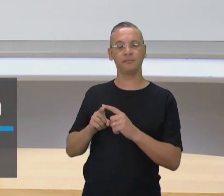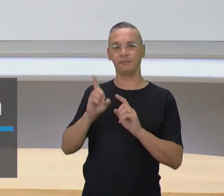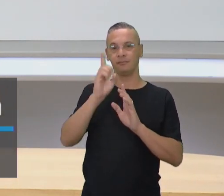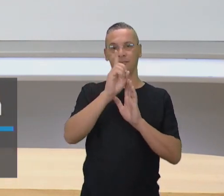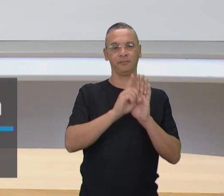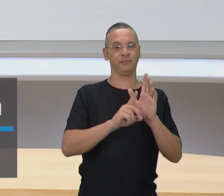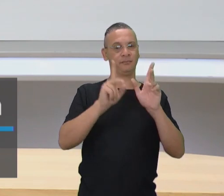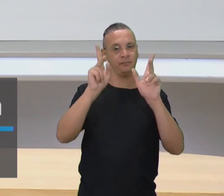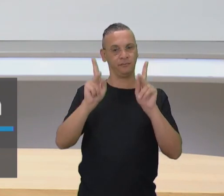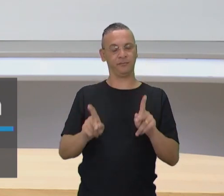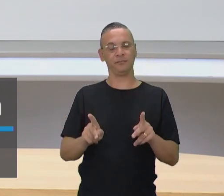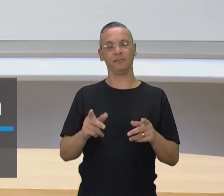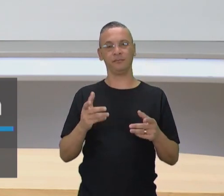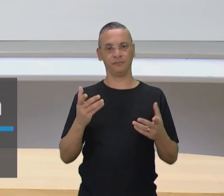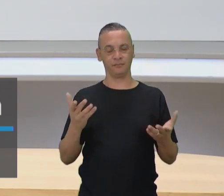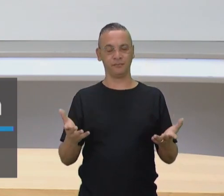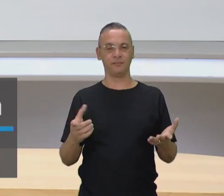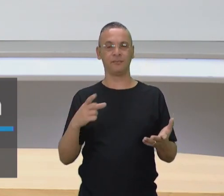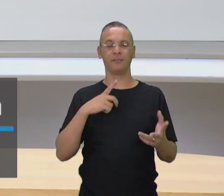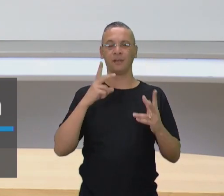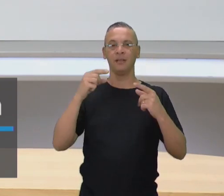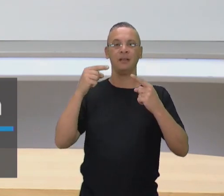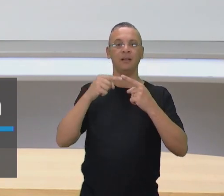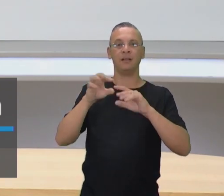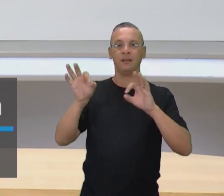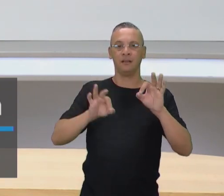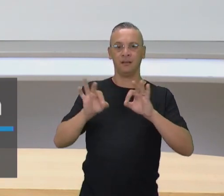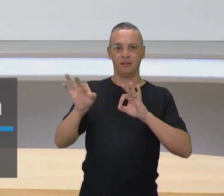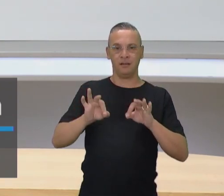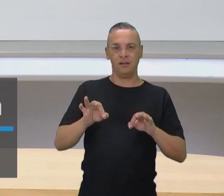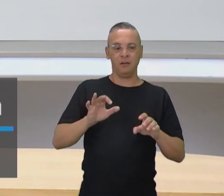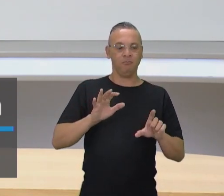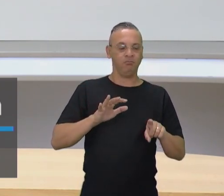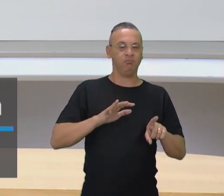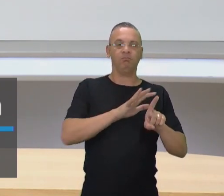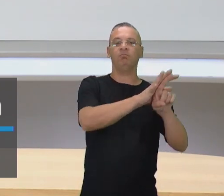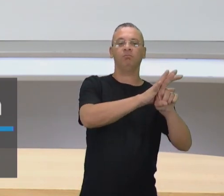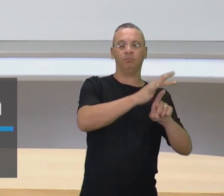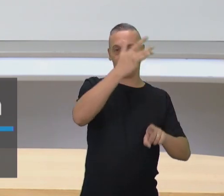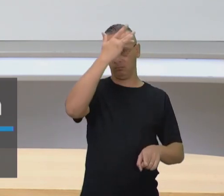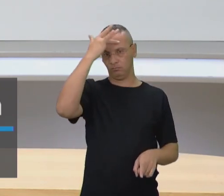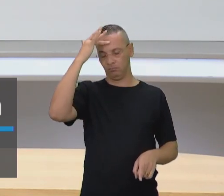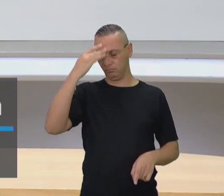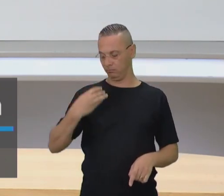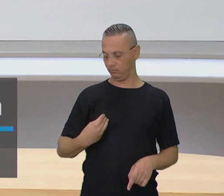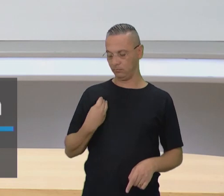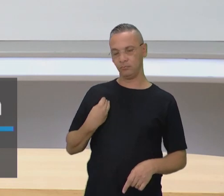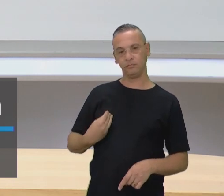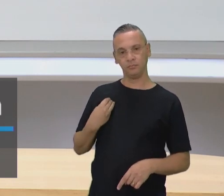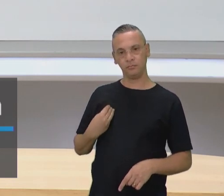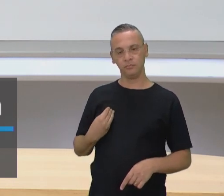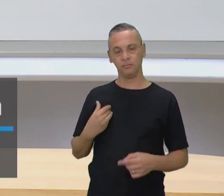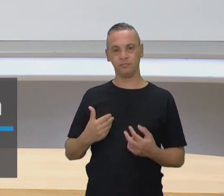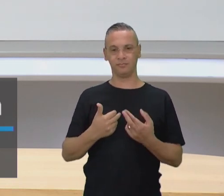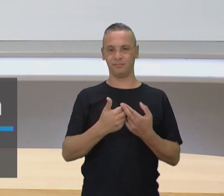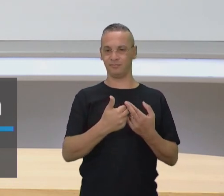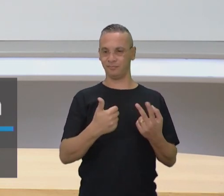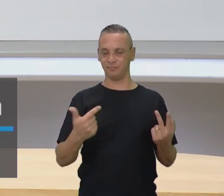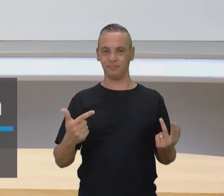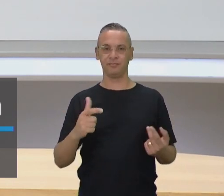humanos, que essa é a pior de todas, né? Que são aquelas que agridem o direito da existência de pessoas,